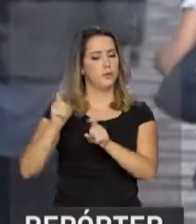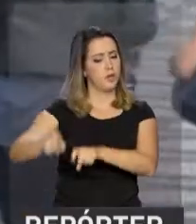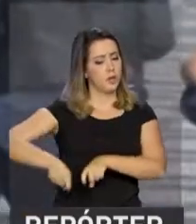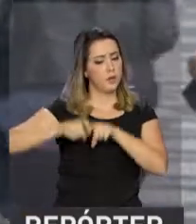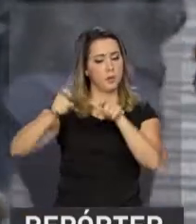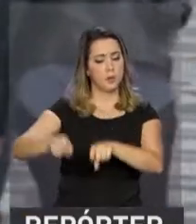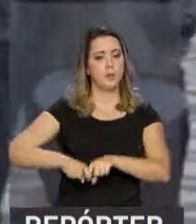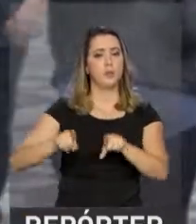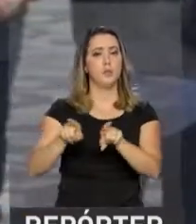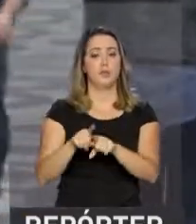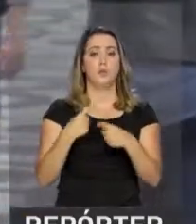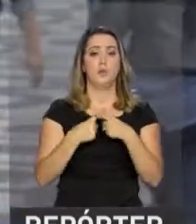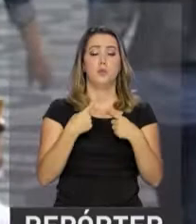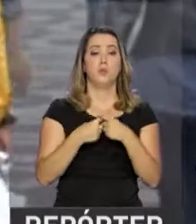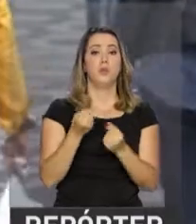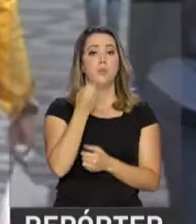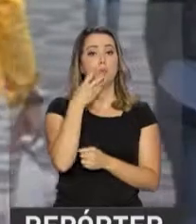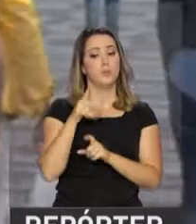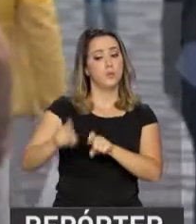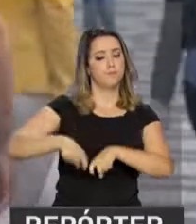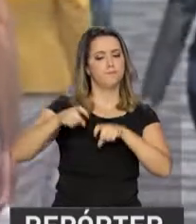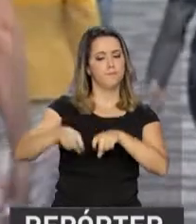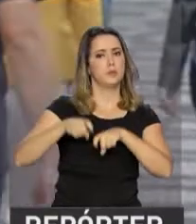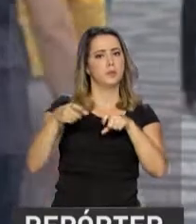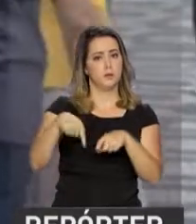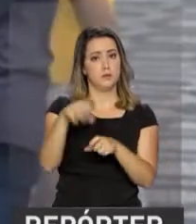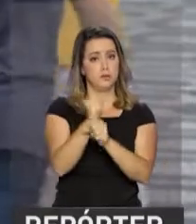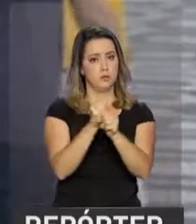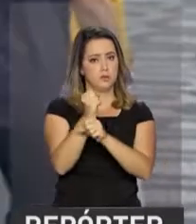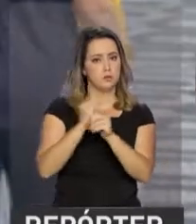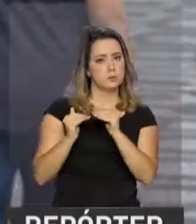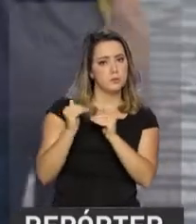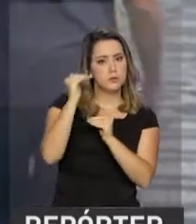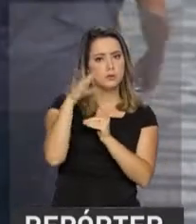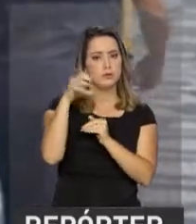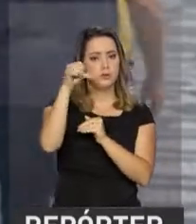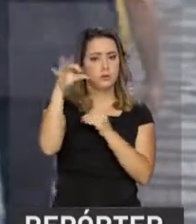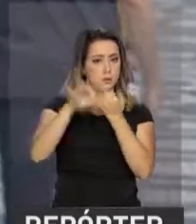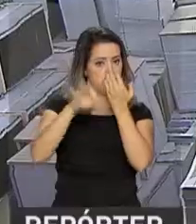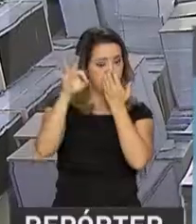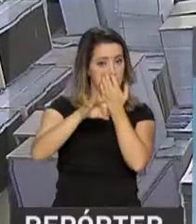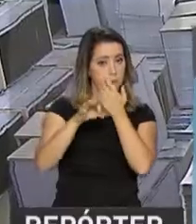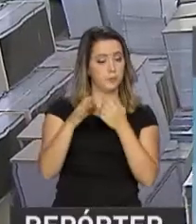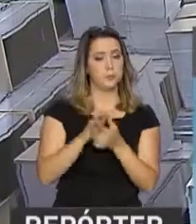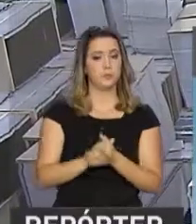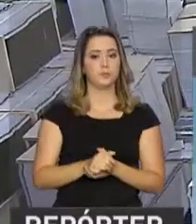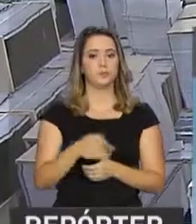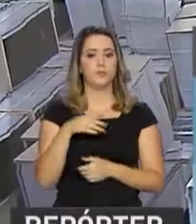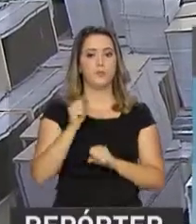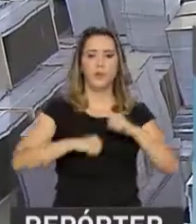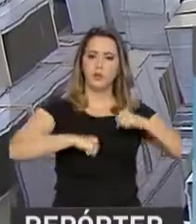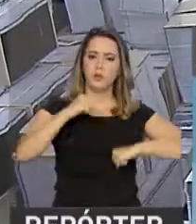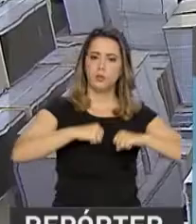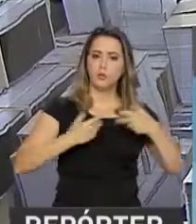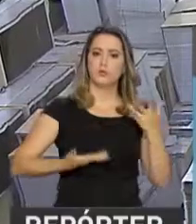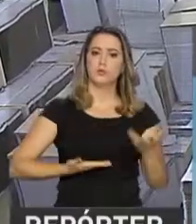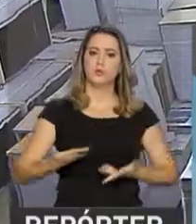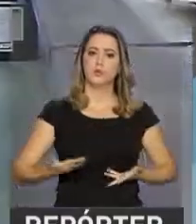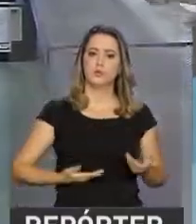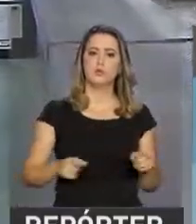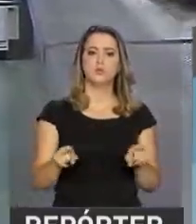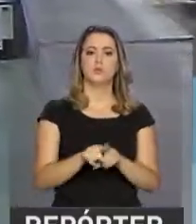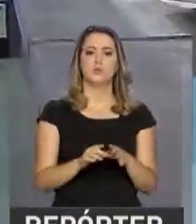que por causa da boa safra deste ano cresceu mais de 9% no período indústria e serviços também cresceram